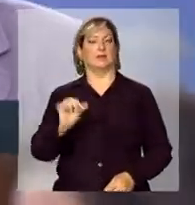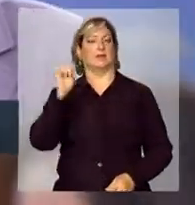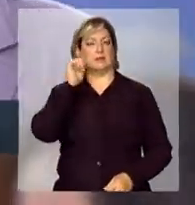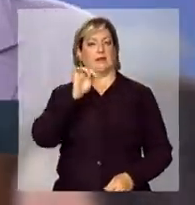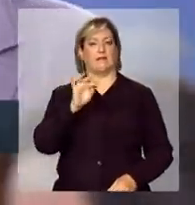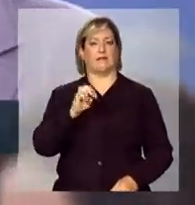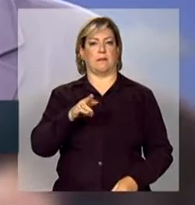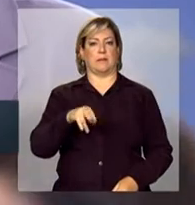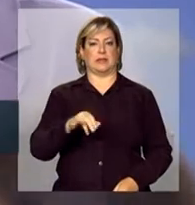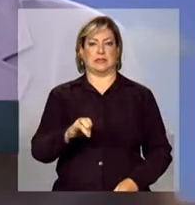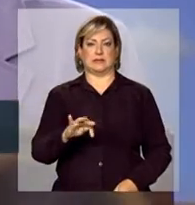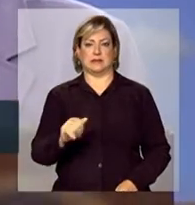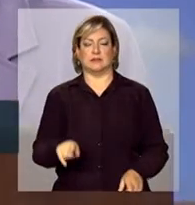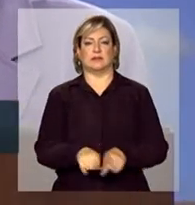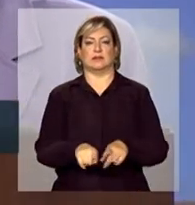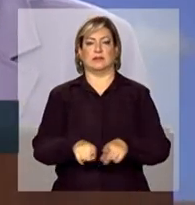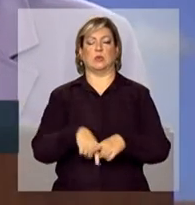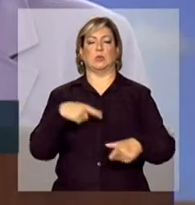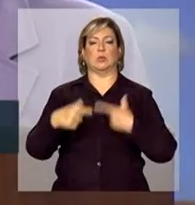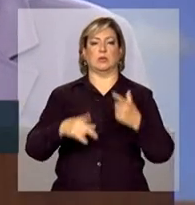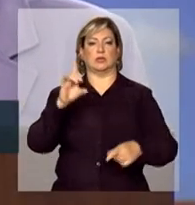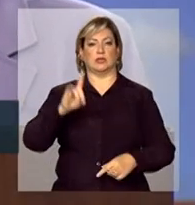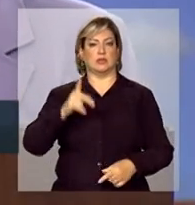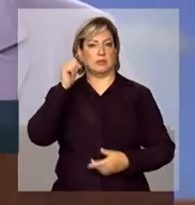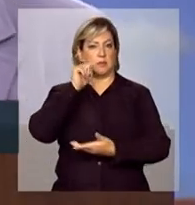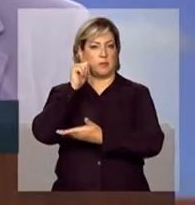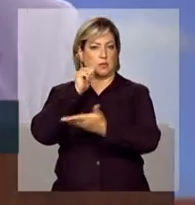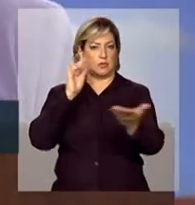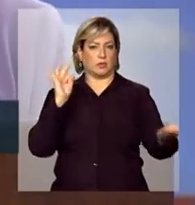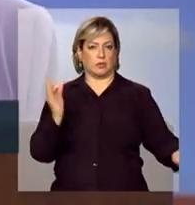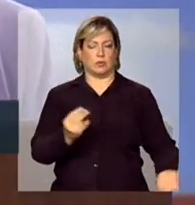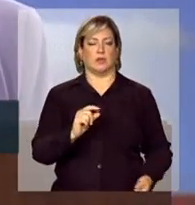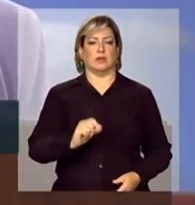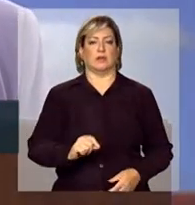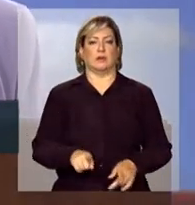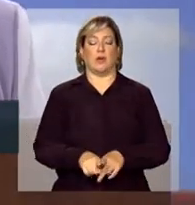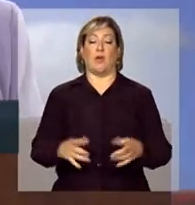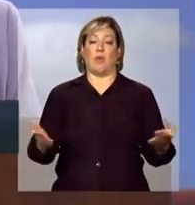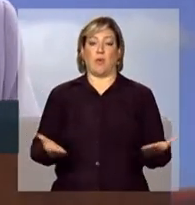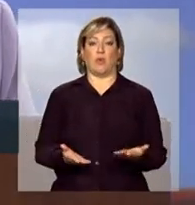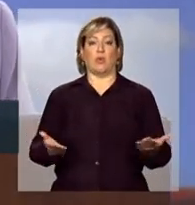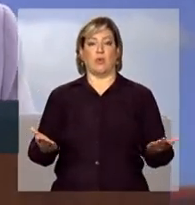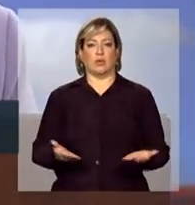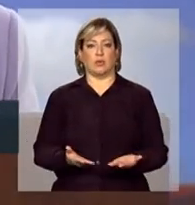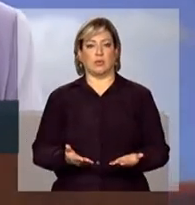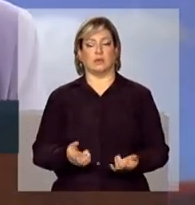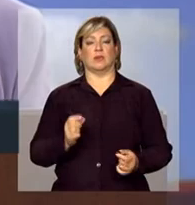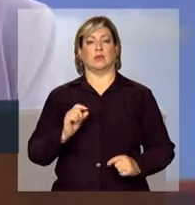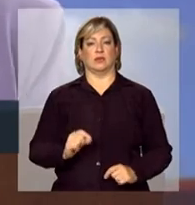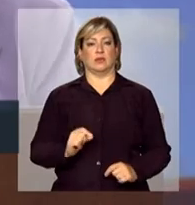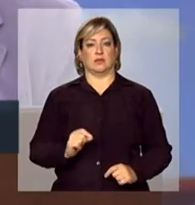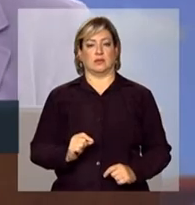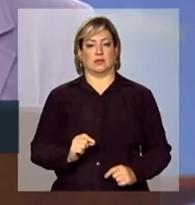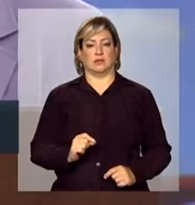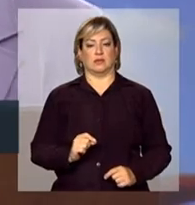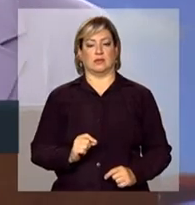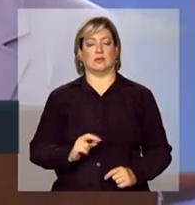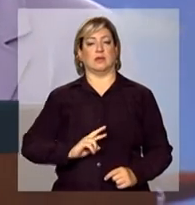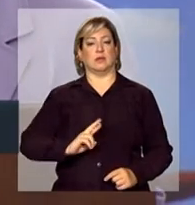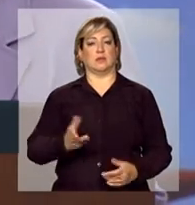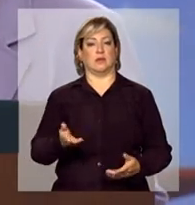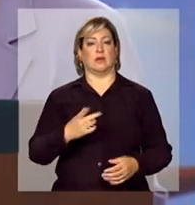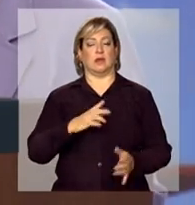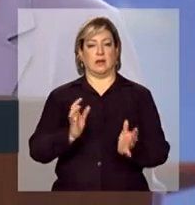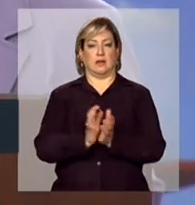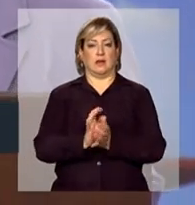feminista militante pelos direitos das mulheres e hoje respondendo pela pasta Estadual